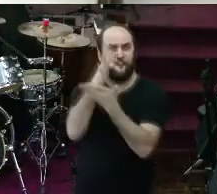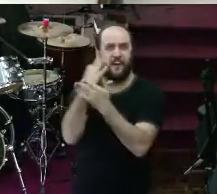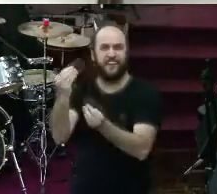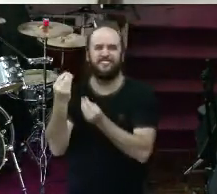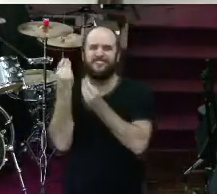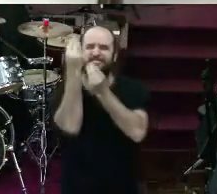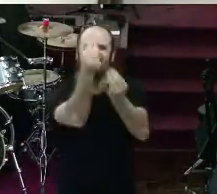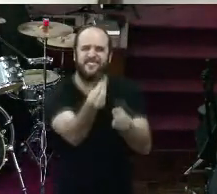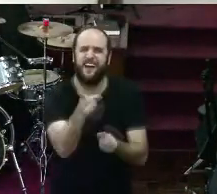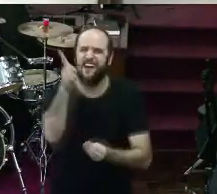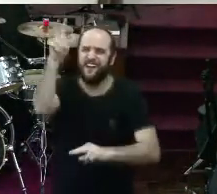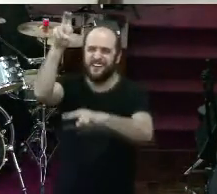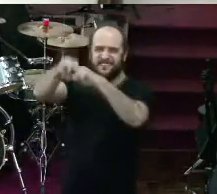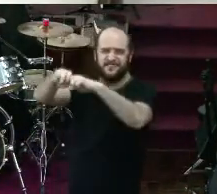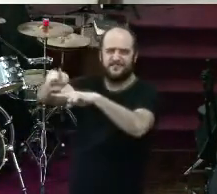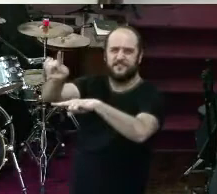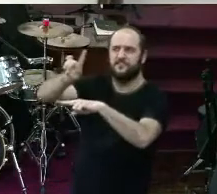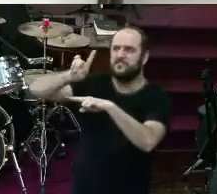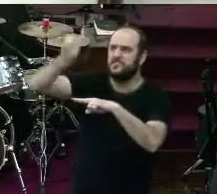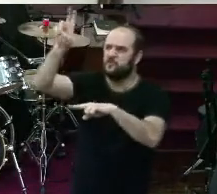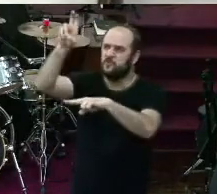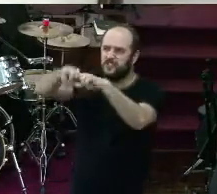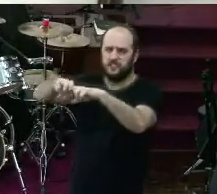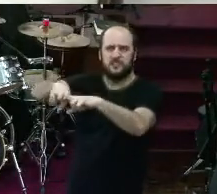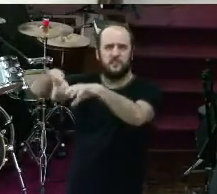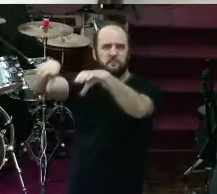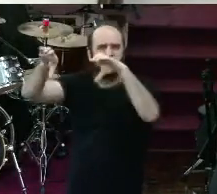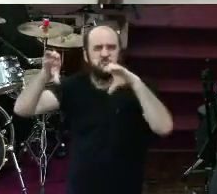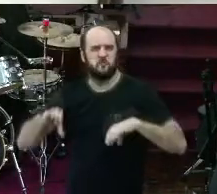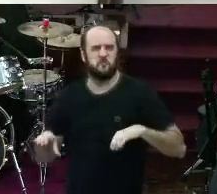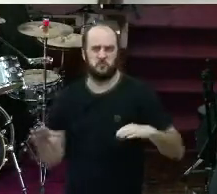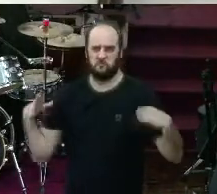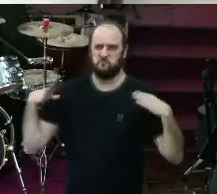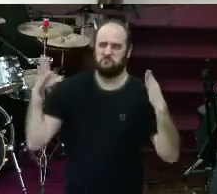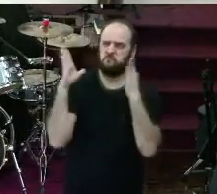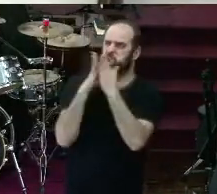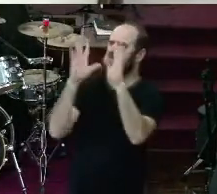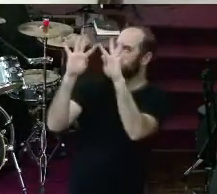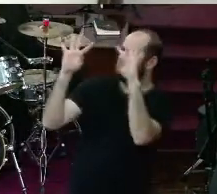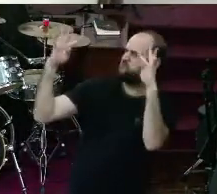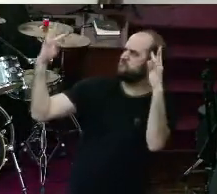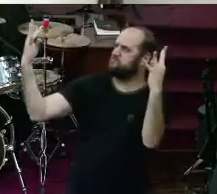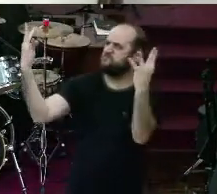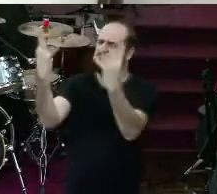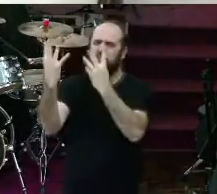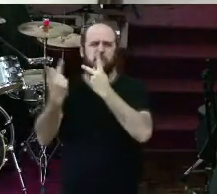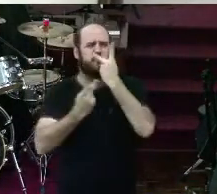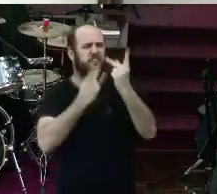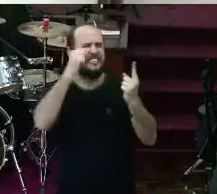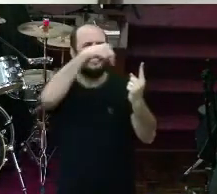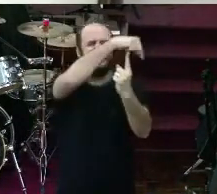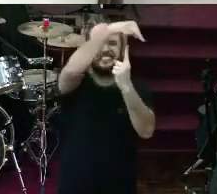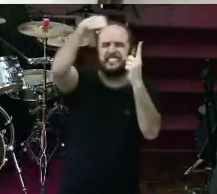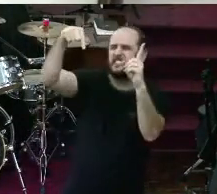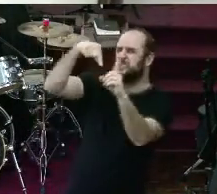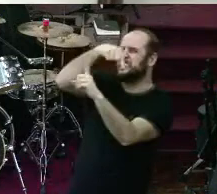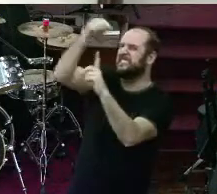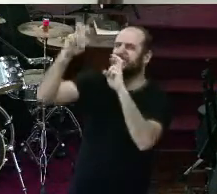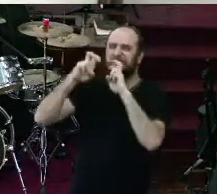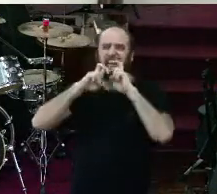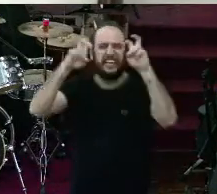está no trono, assentado no trono, e os serafins e os seres angelicais estão lá dizendo: Santo,